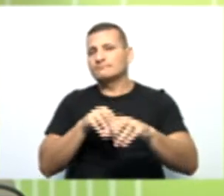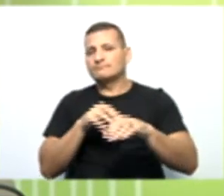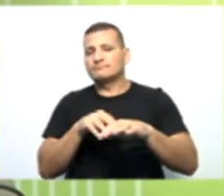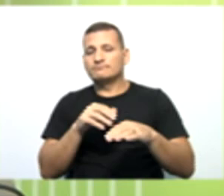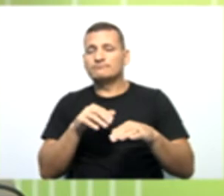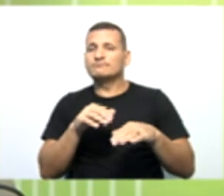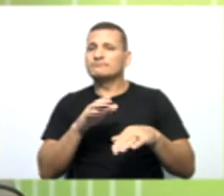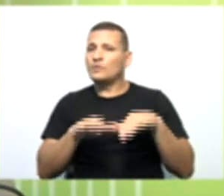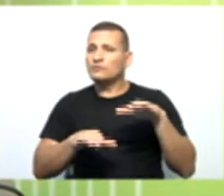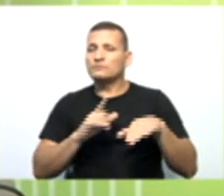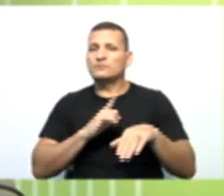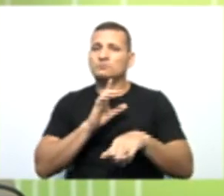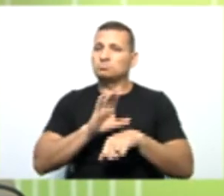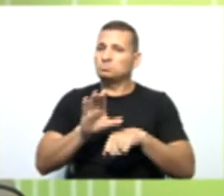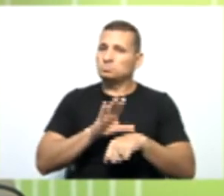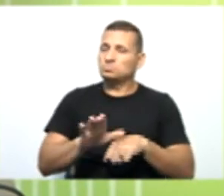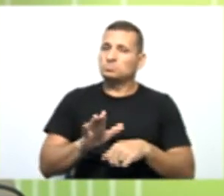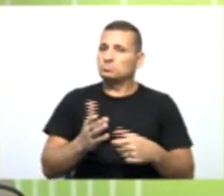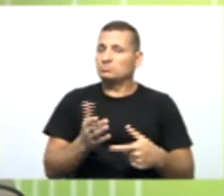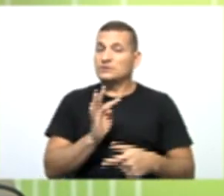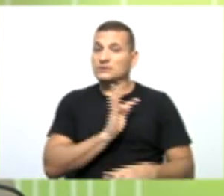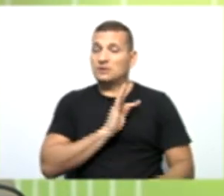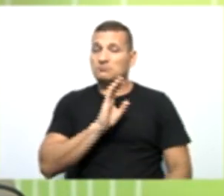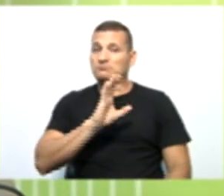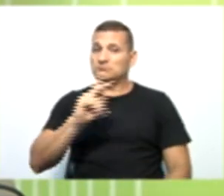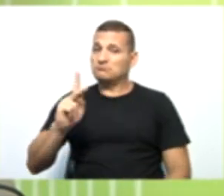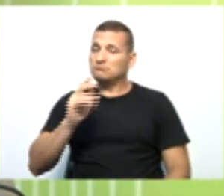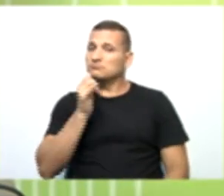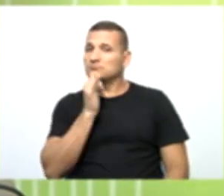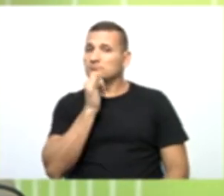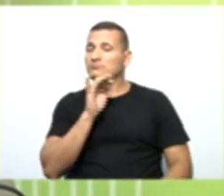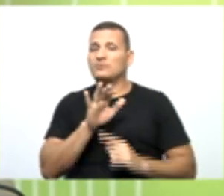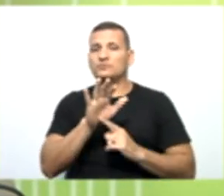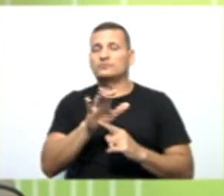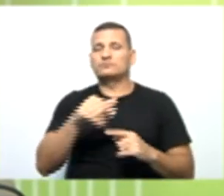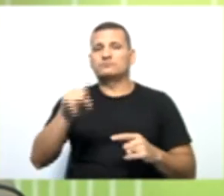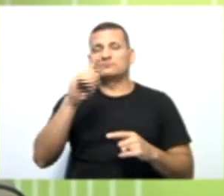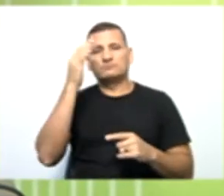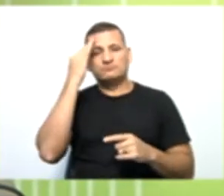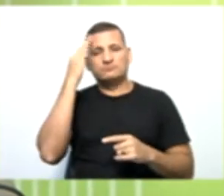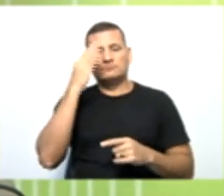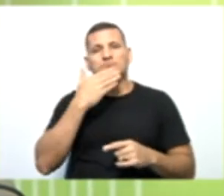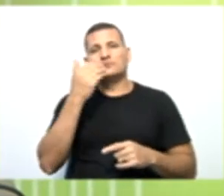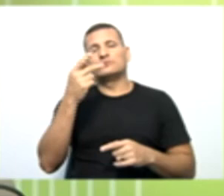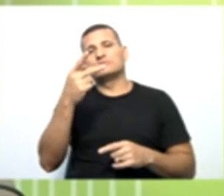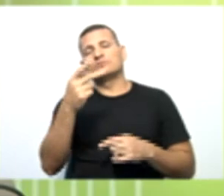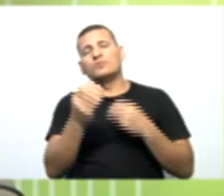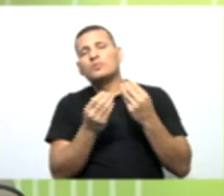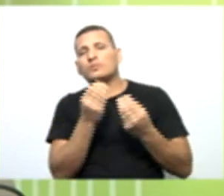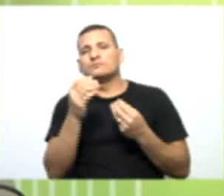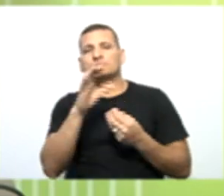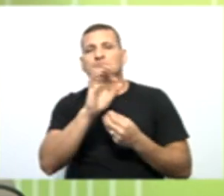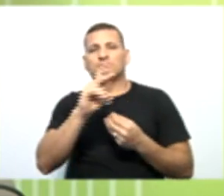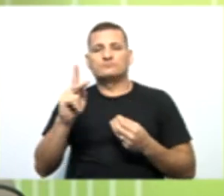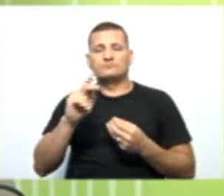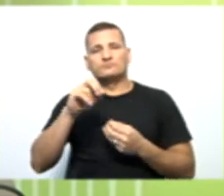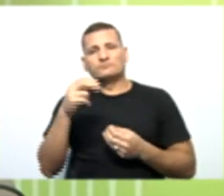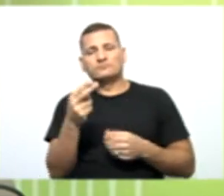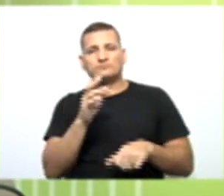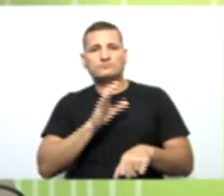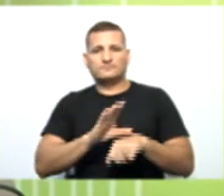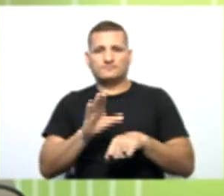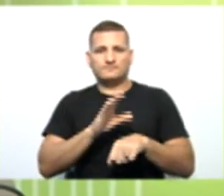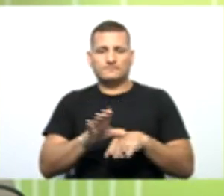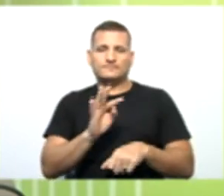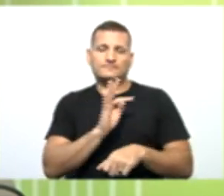tenha um curso técnico em cooperativismo, por exemplo, que ajuda você a entender melhor sobre o cooperativismo. Ou um curso